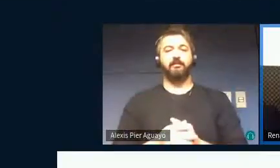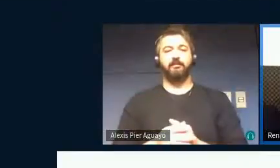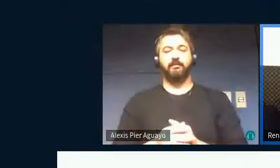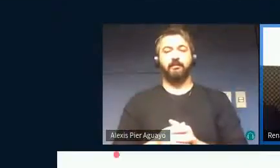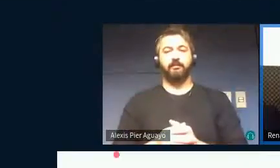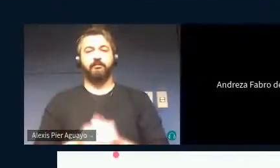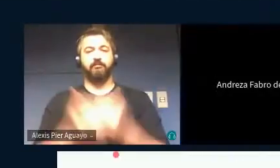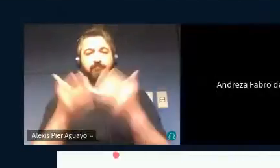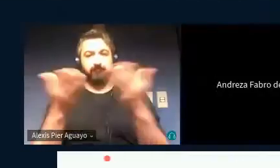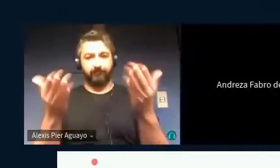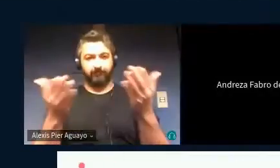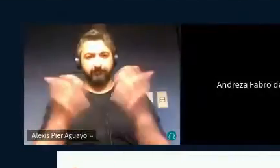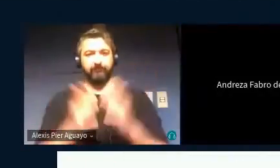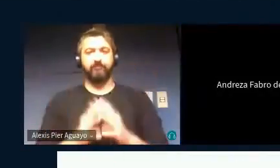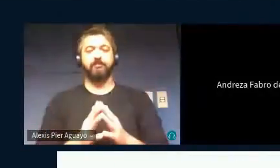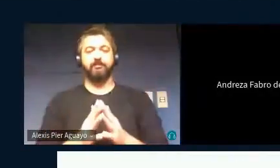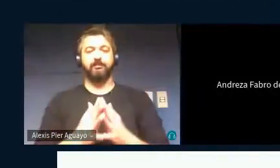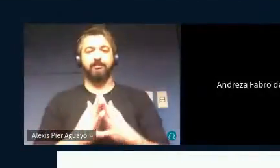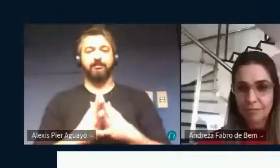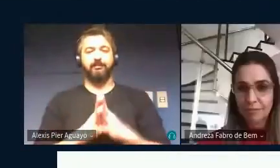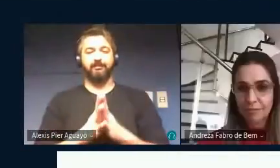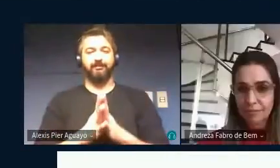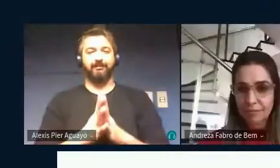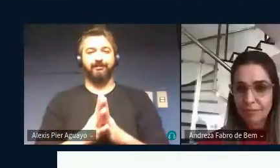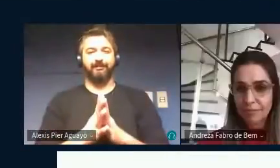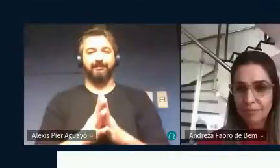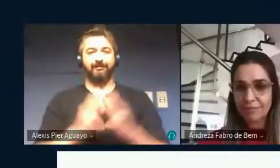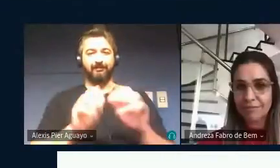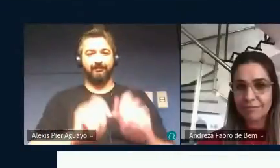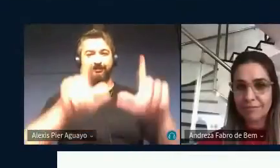pode abrir sua câmera, se quiser.